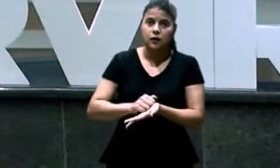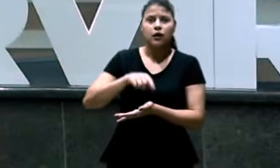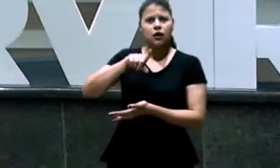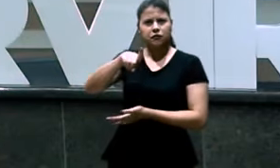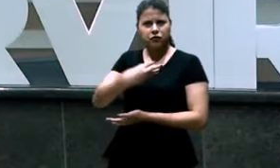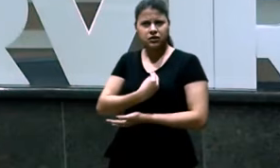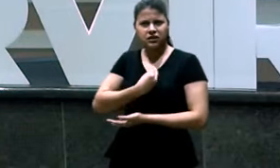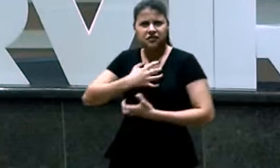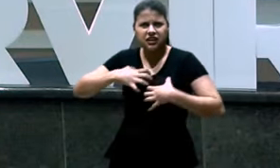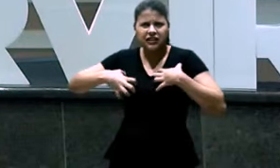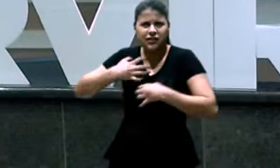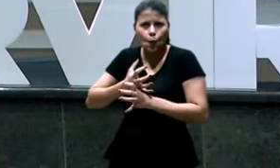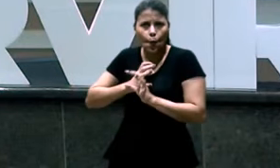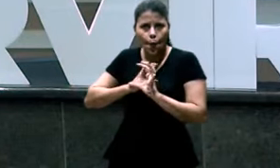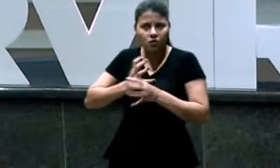Segura.